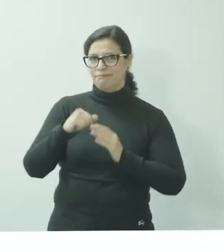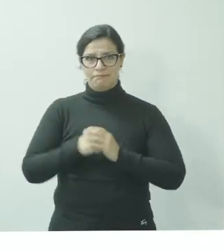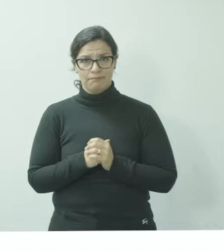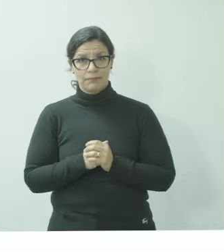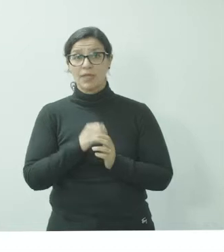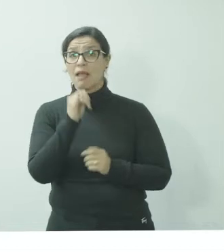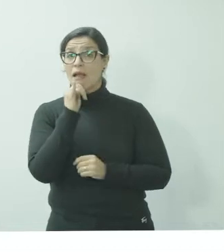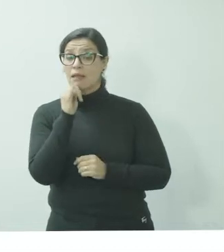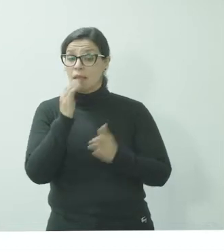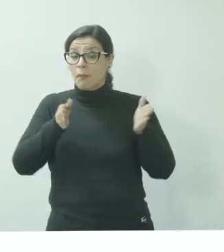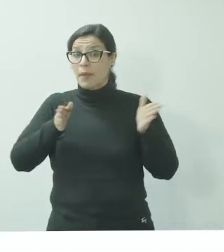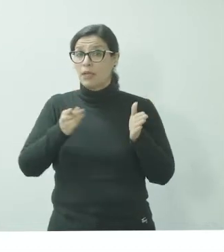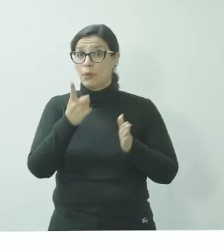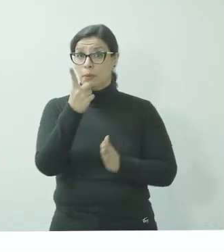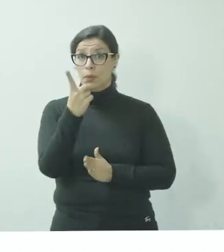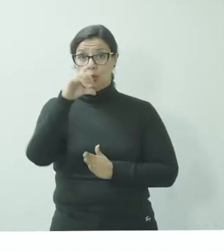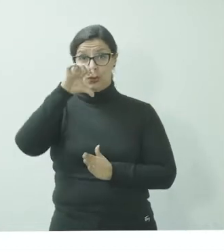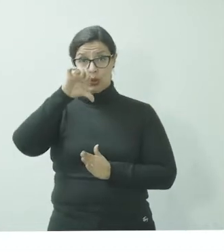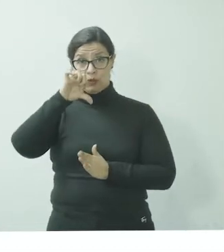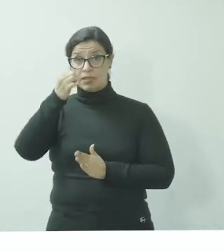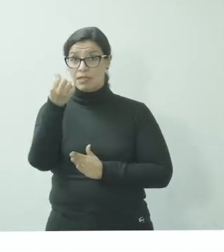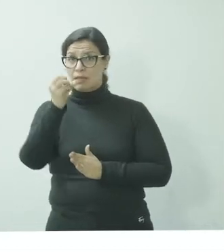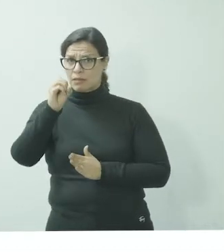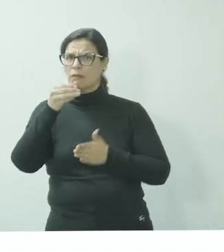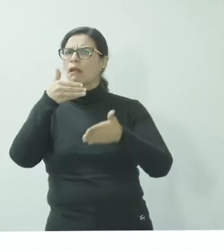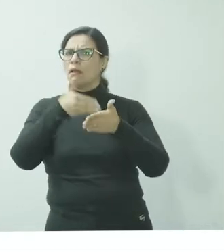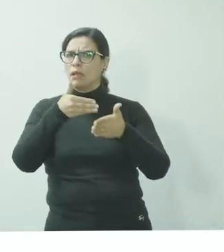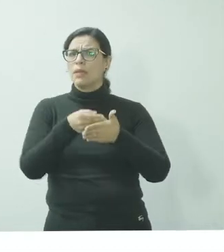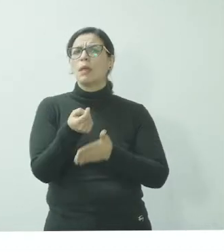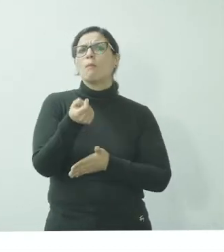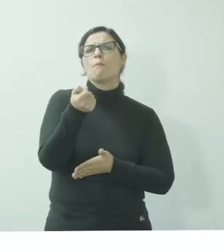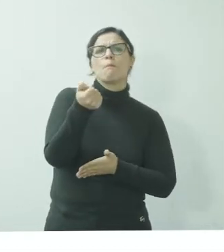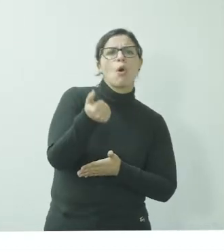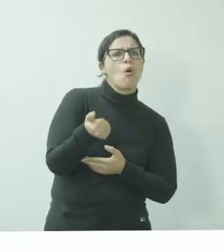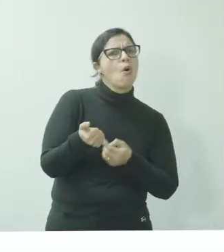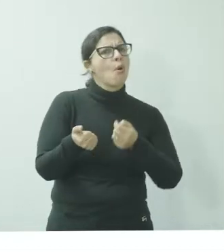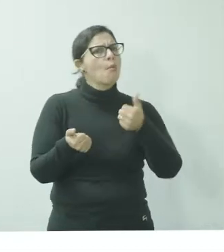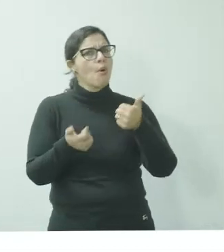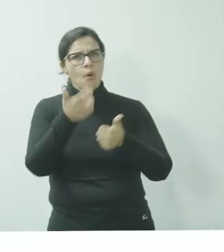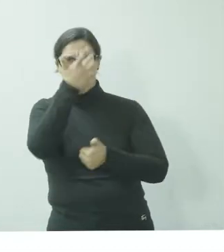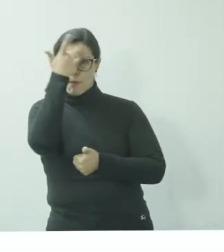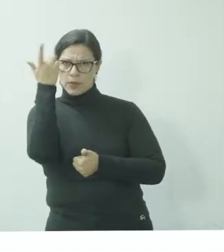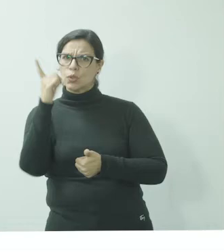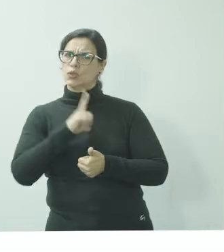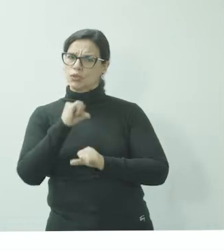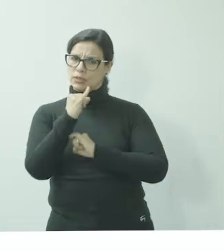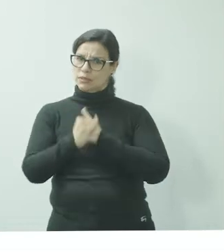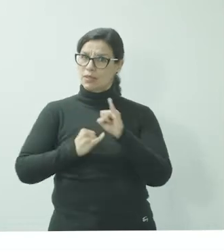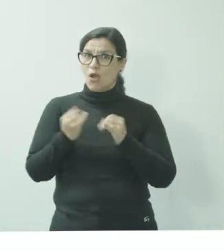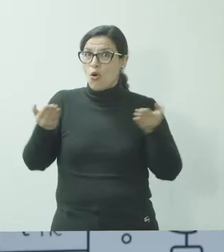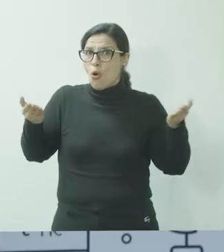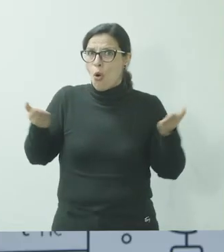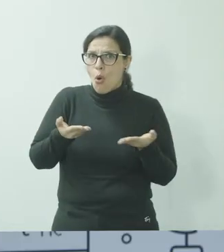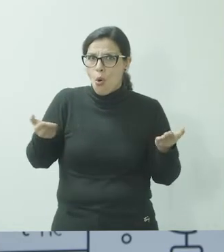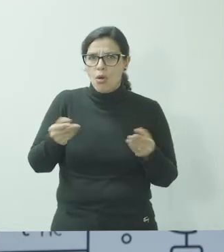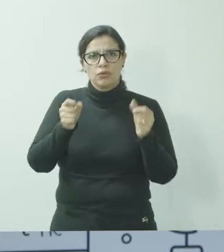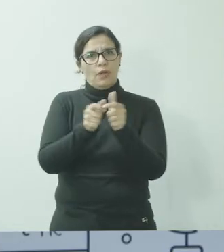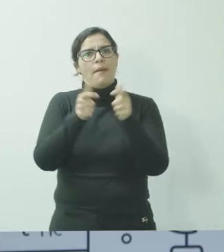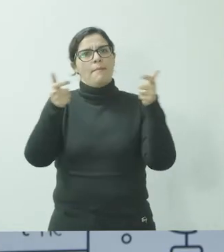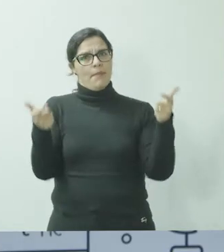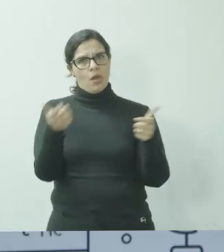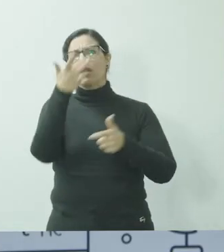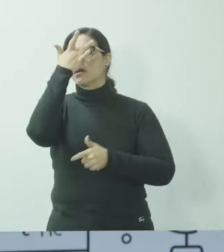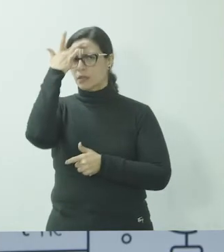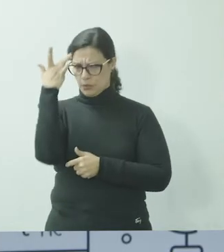ainda nessa época era limitada né Há poucas pessoas hoje em dia Muitas pessoas têm